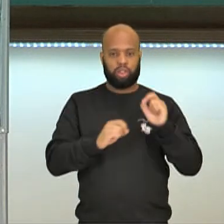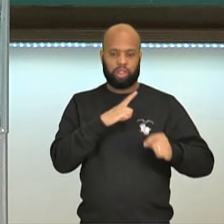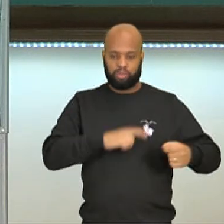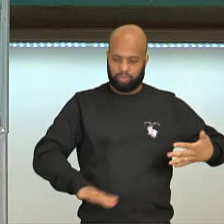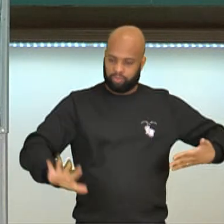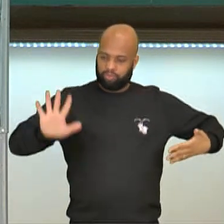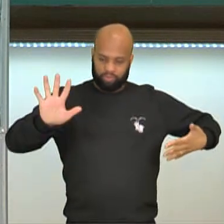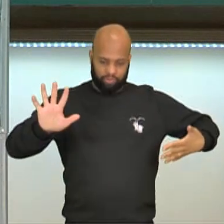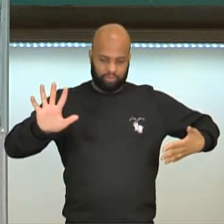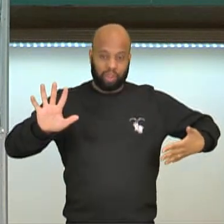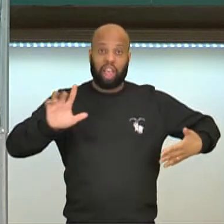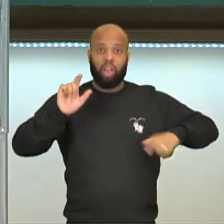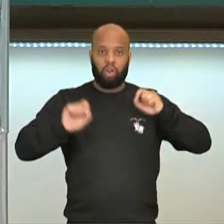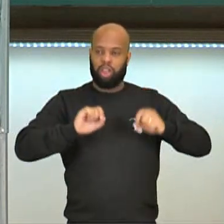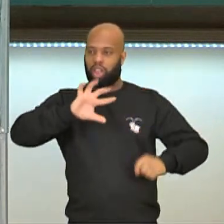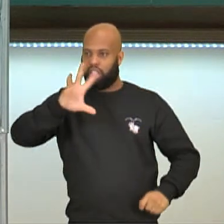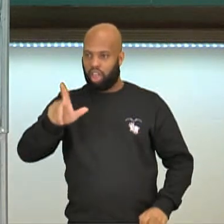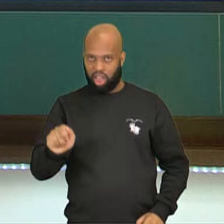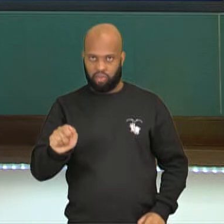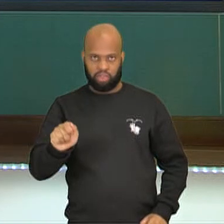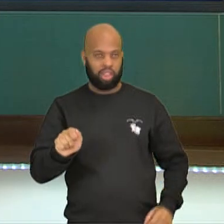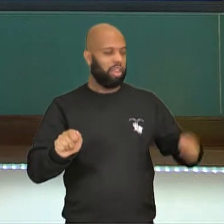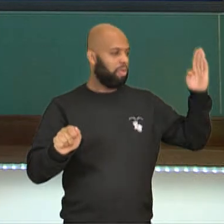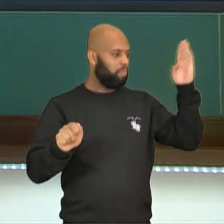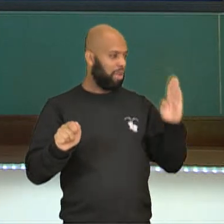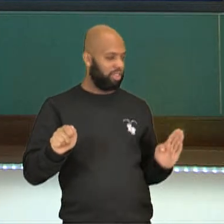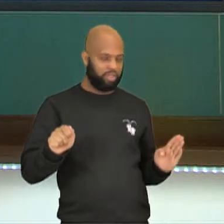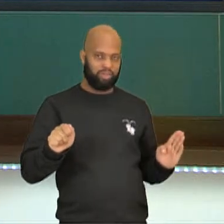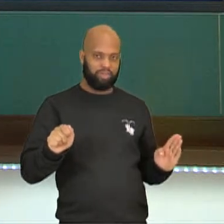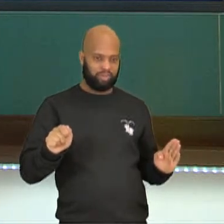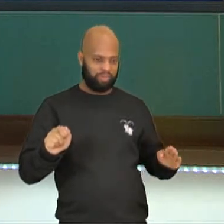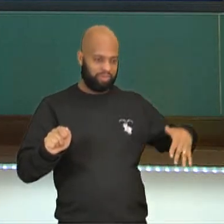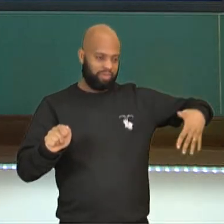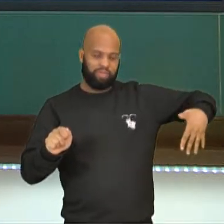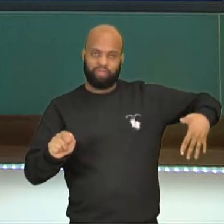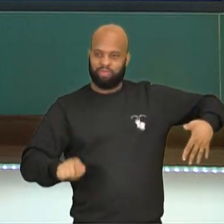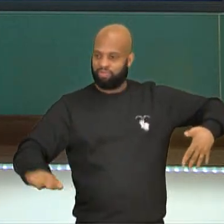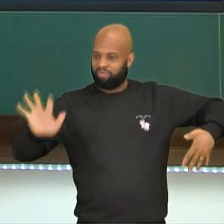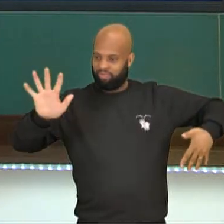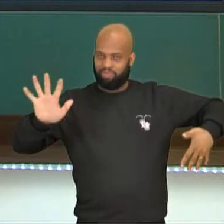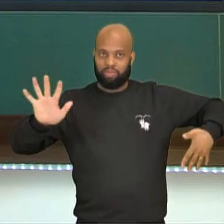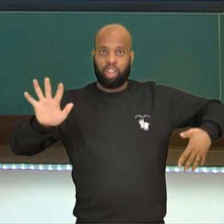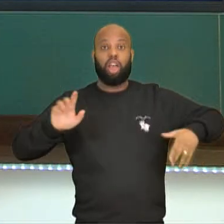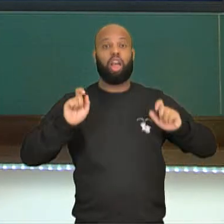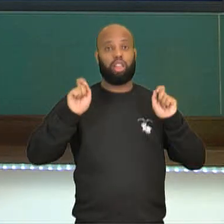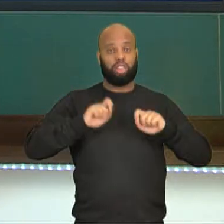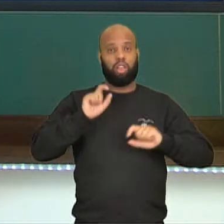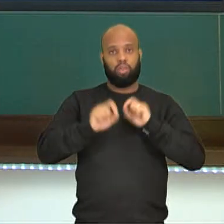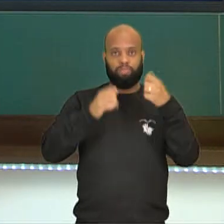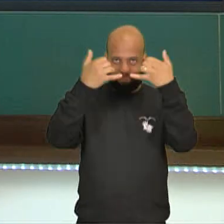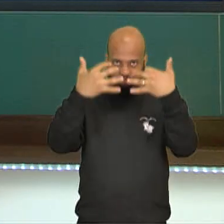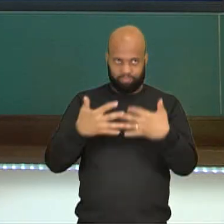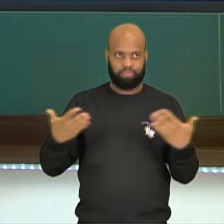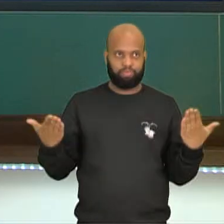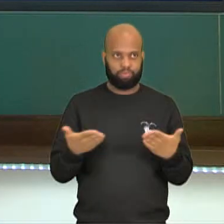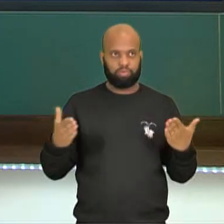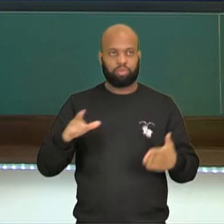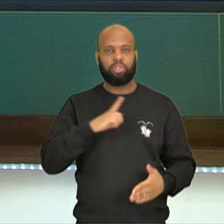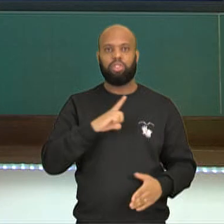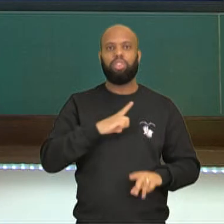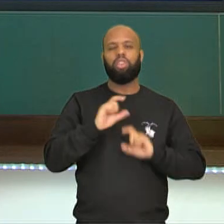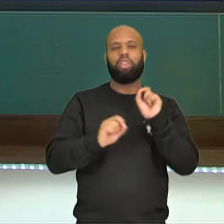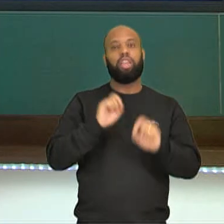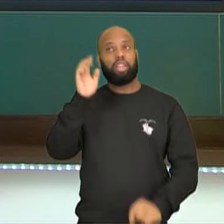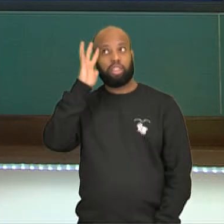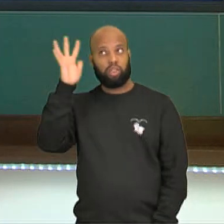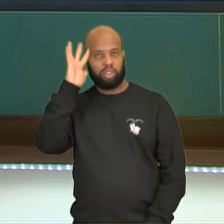mais antiga... Aê! É a mais antiga forma de explicação, a mais antiga teoria, né,